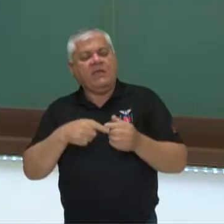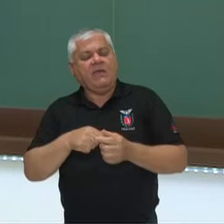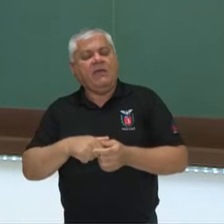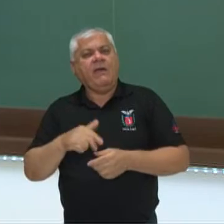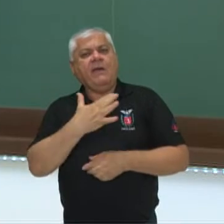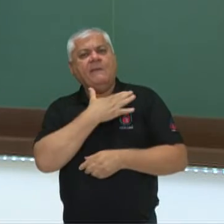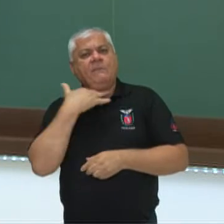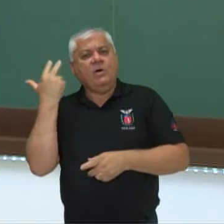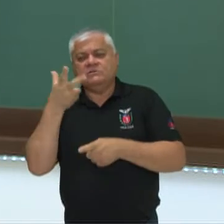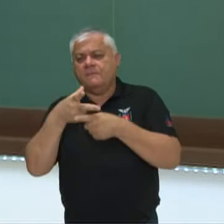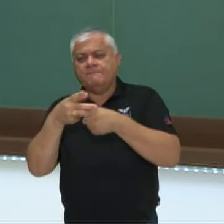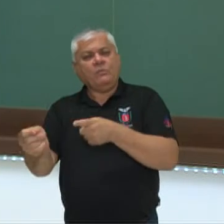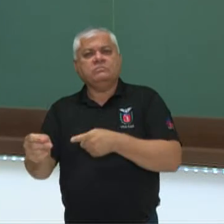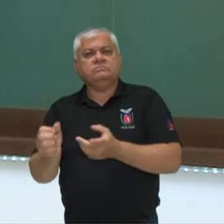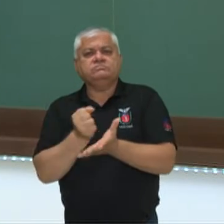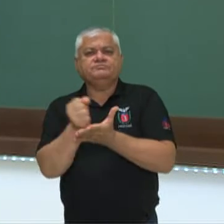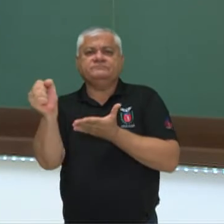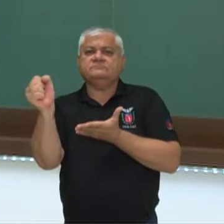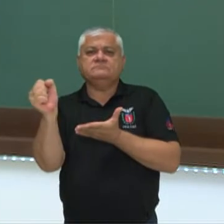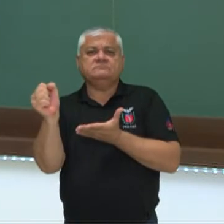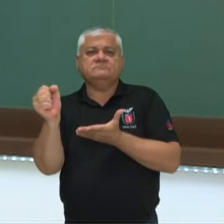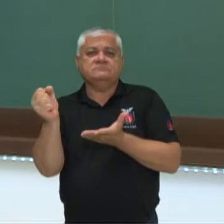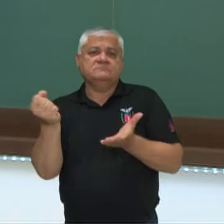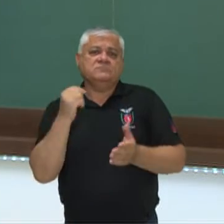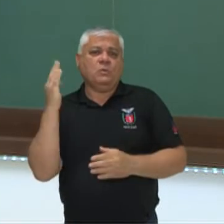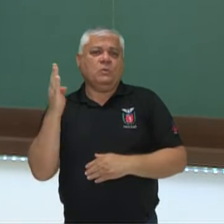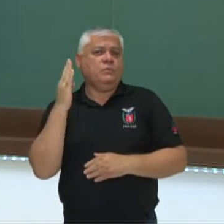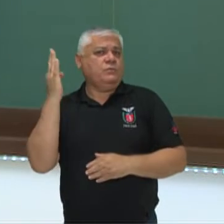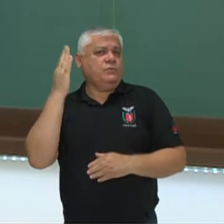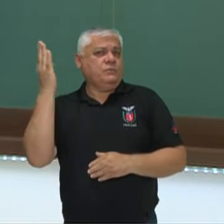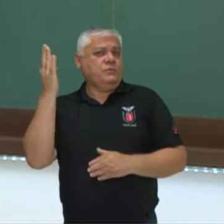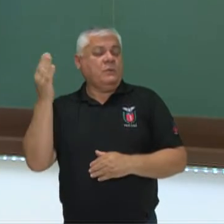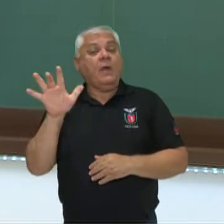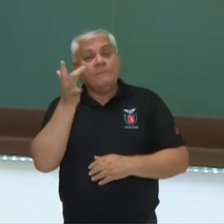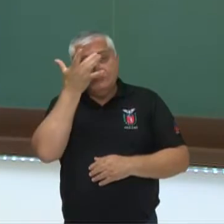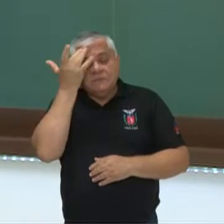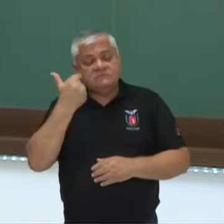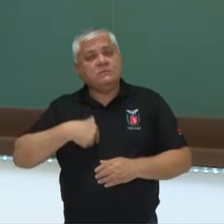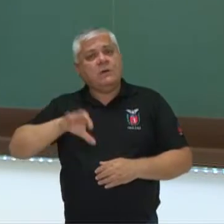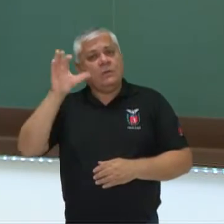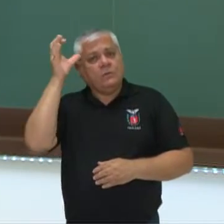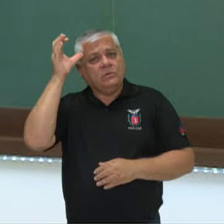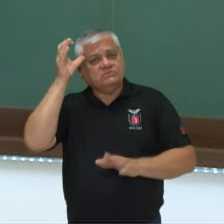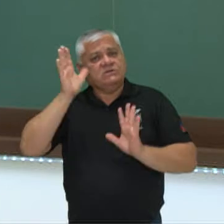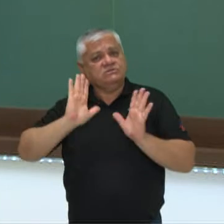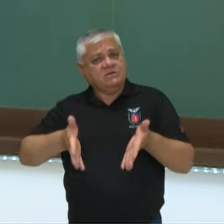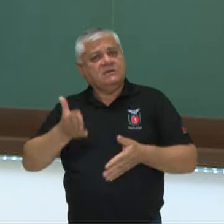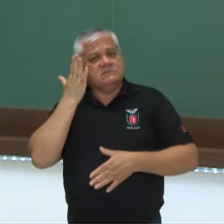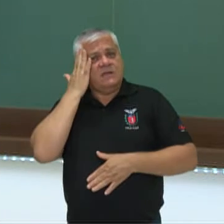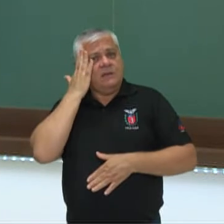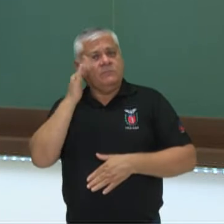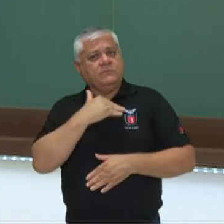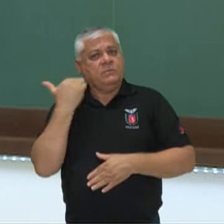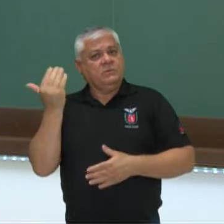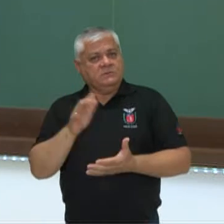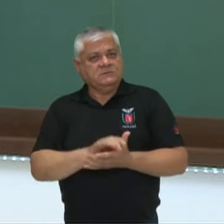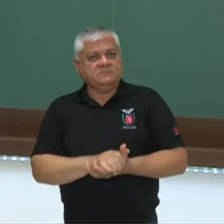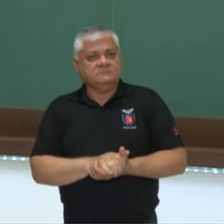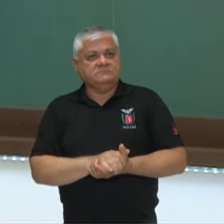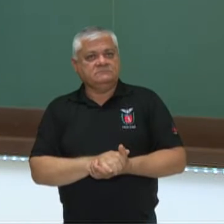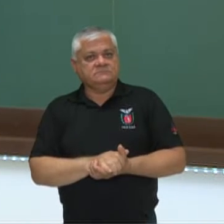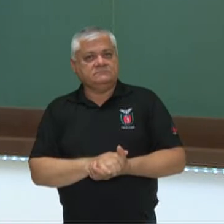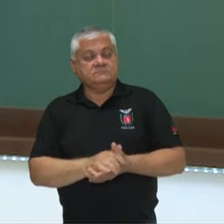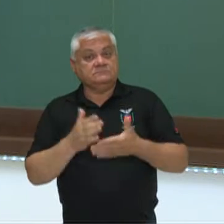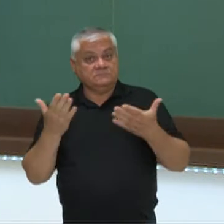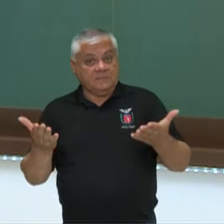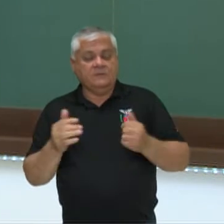isso que é a psicologia de um vencido, é de alguém que tem consciência da iminência da morte. Bom, do ponto